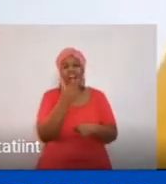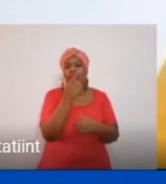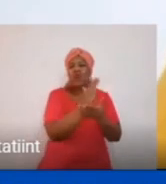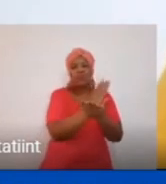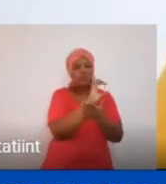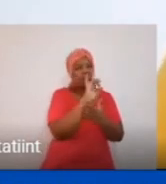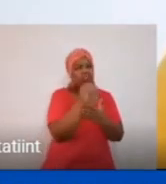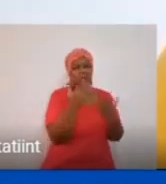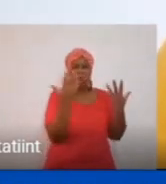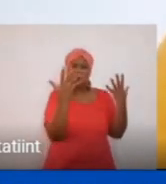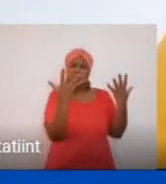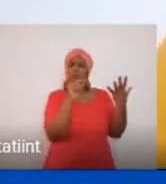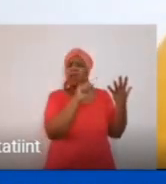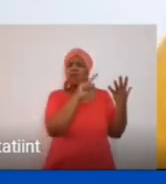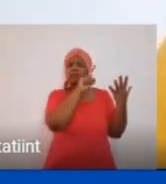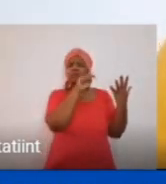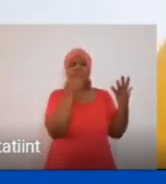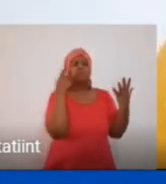chama de comemoração.